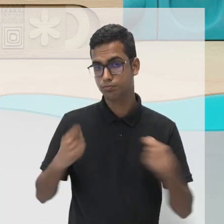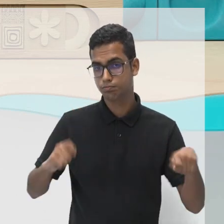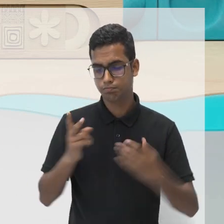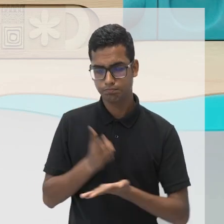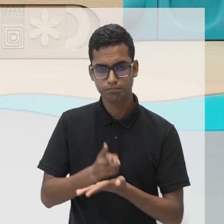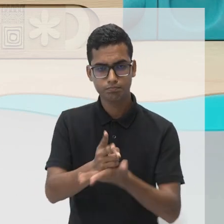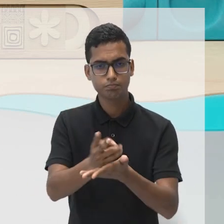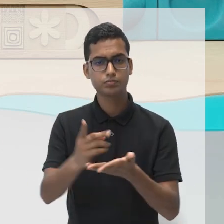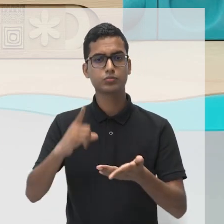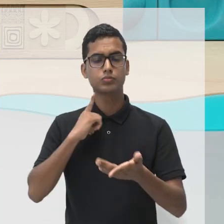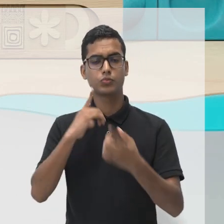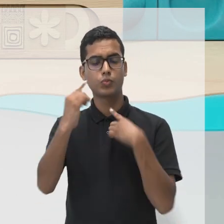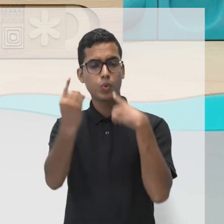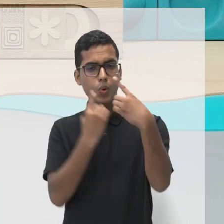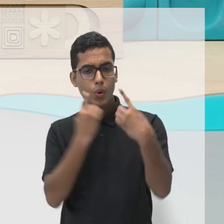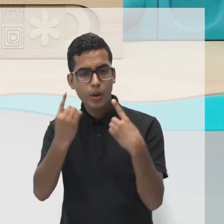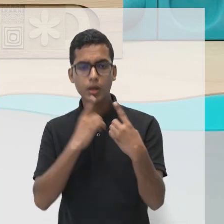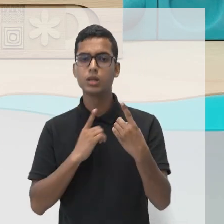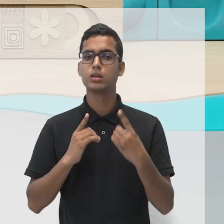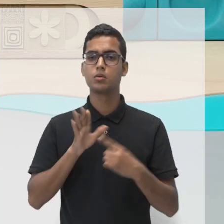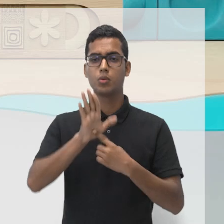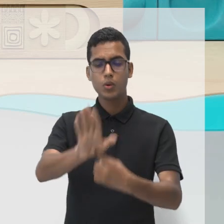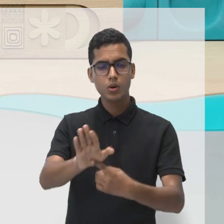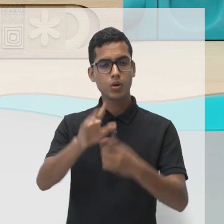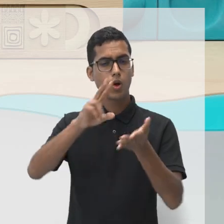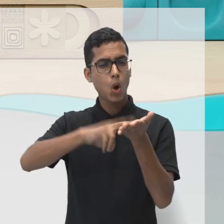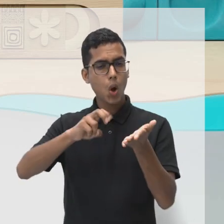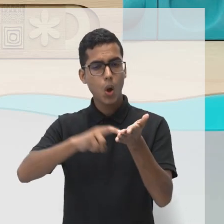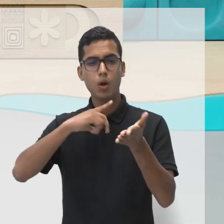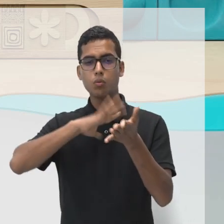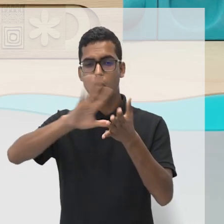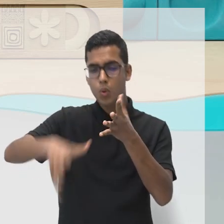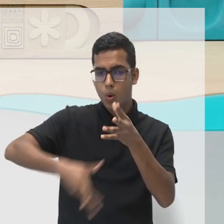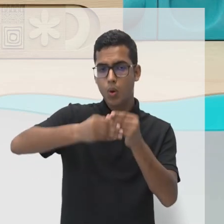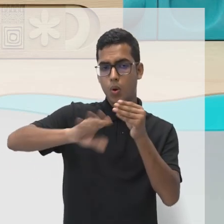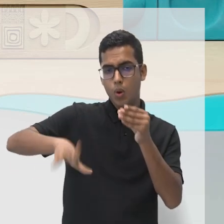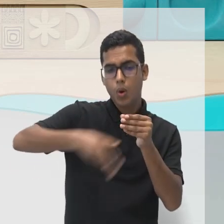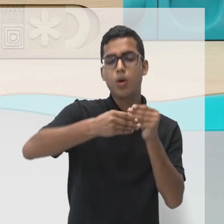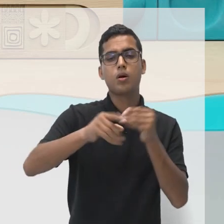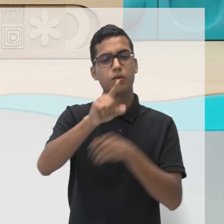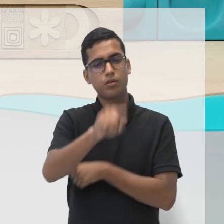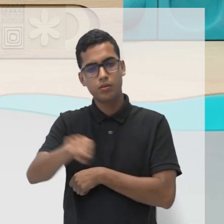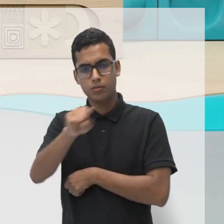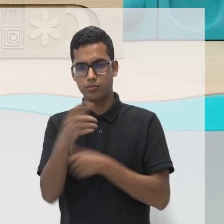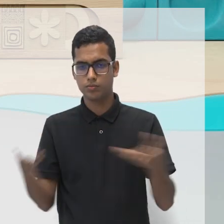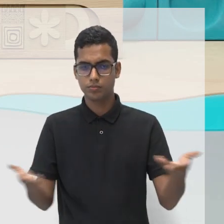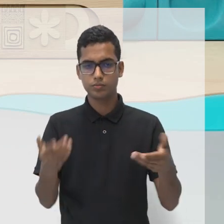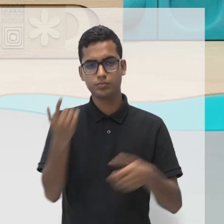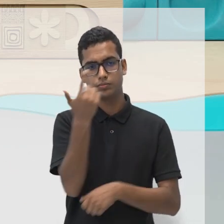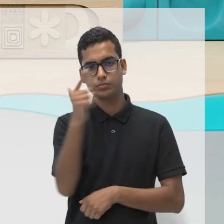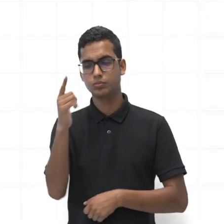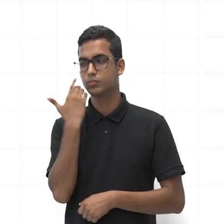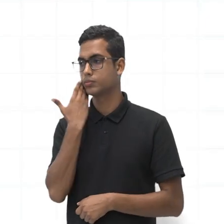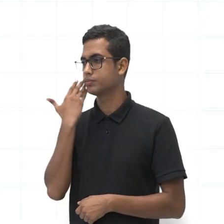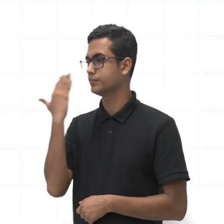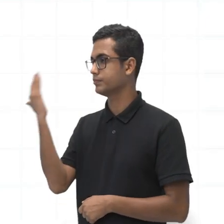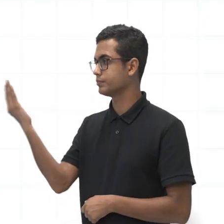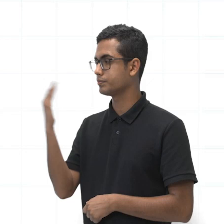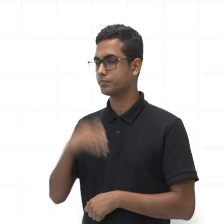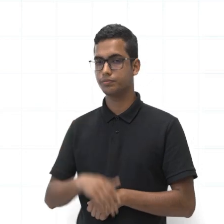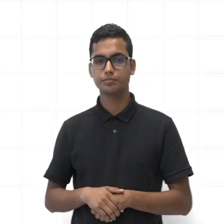Bem, esse diálogo trouxe vários exemplos que vão ampliar o vocabulário de vocês. Vou mostrar para vocês com um pouco mais de atenção agora. Vamos